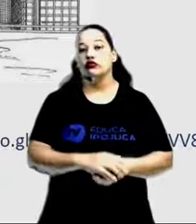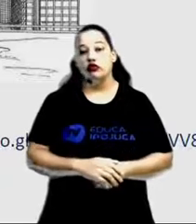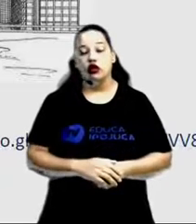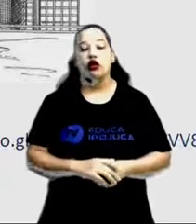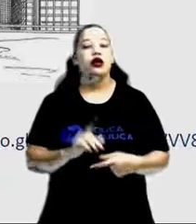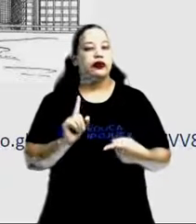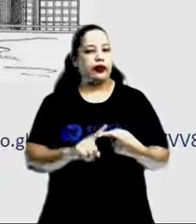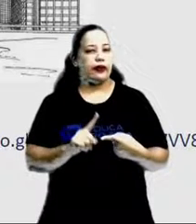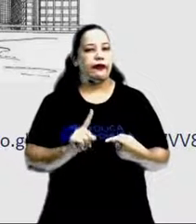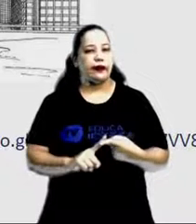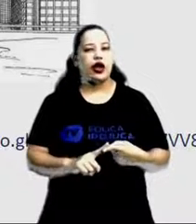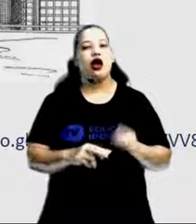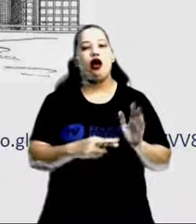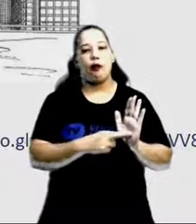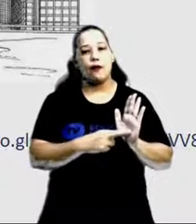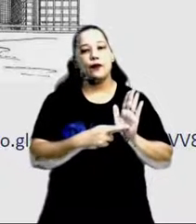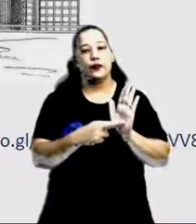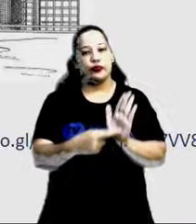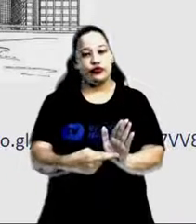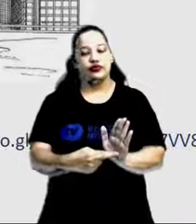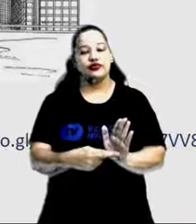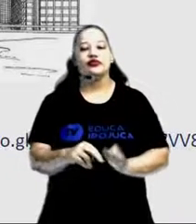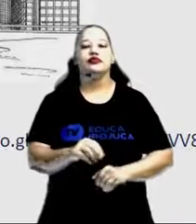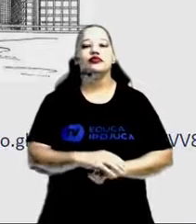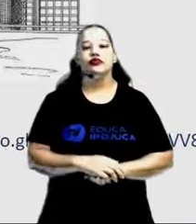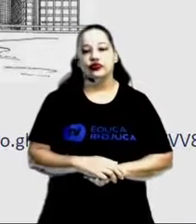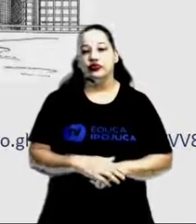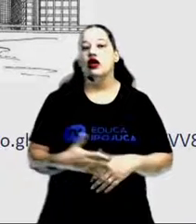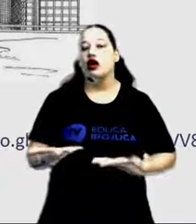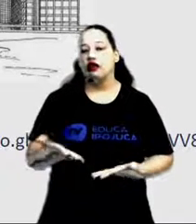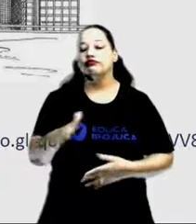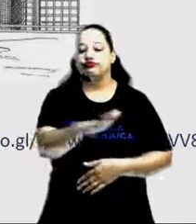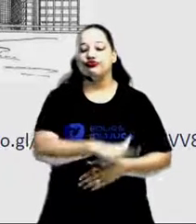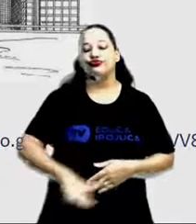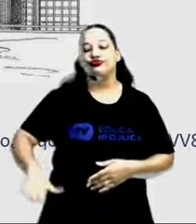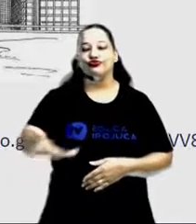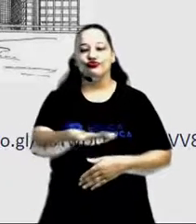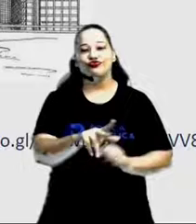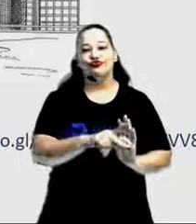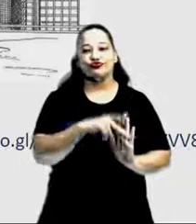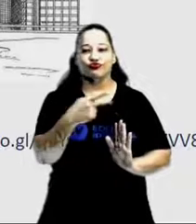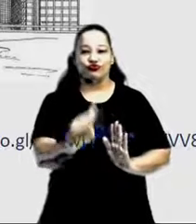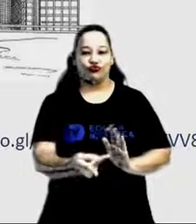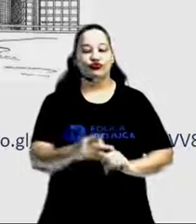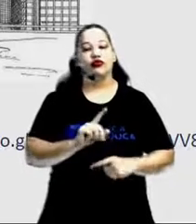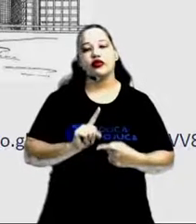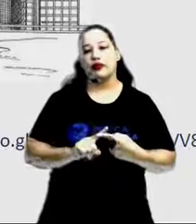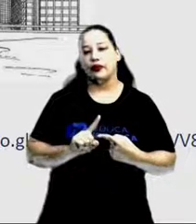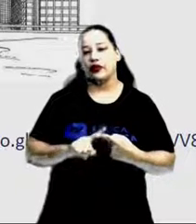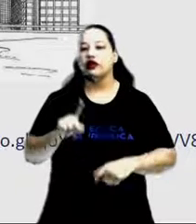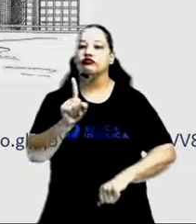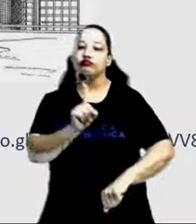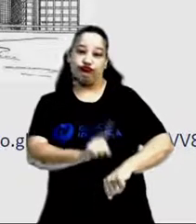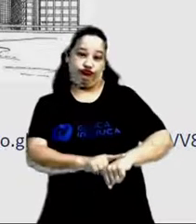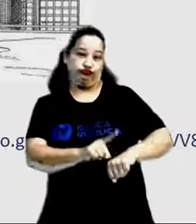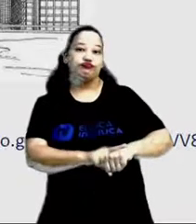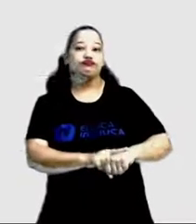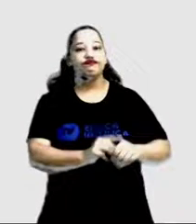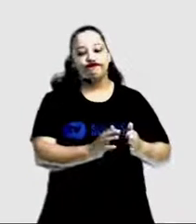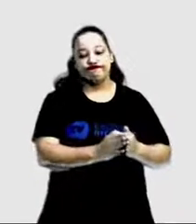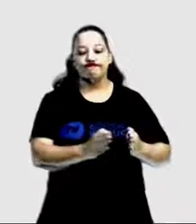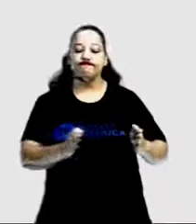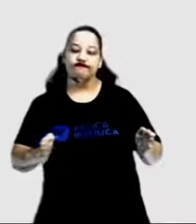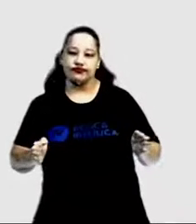uma representação do espaço e tempo também.